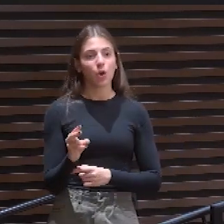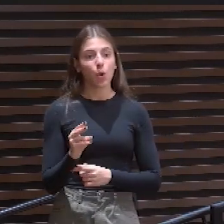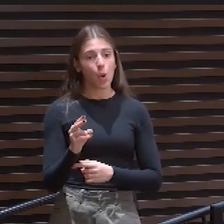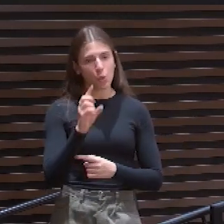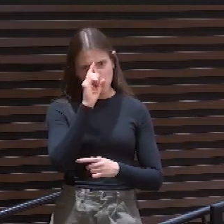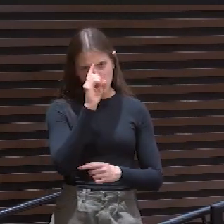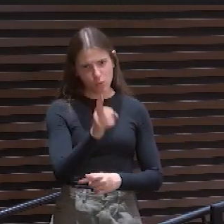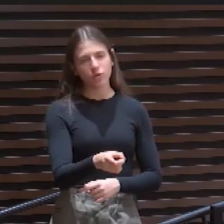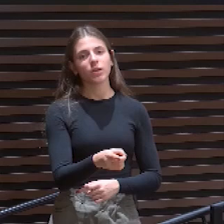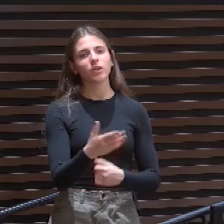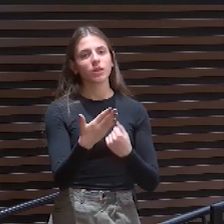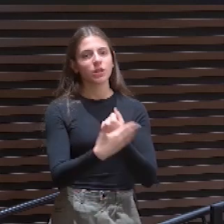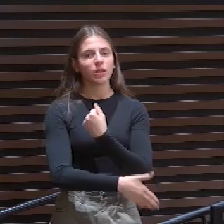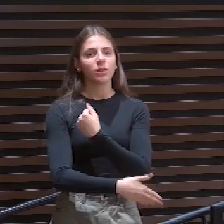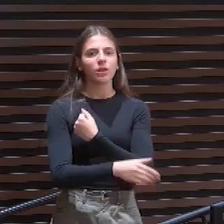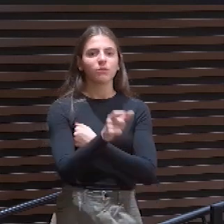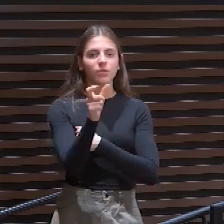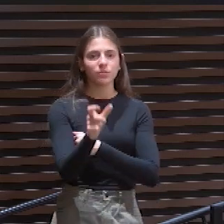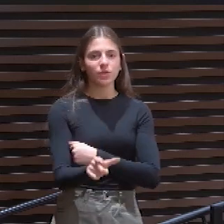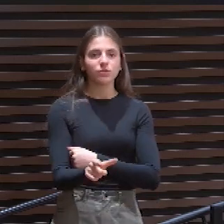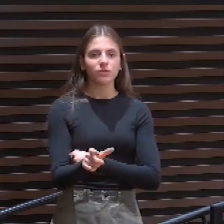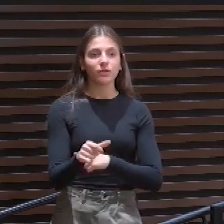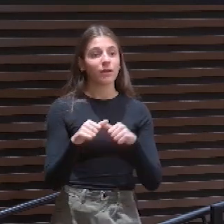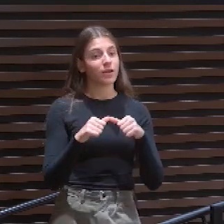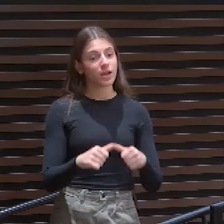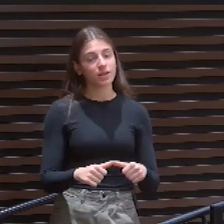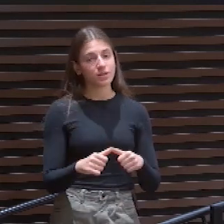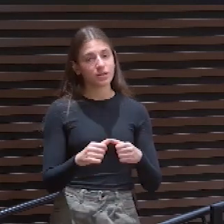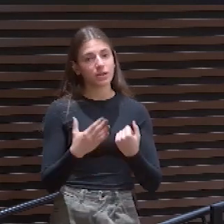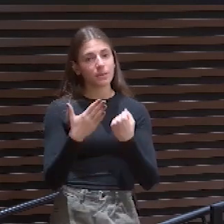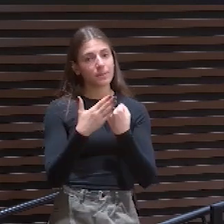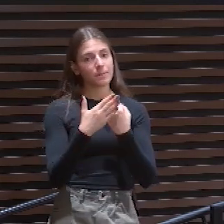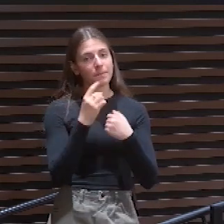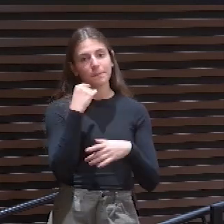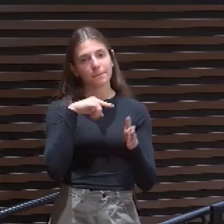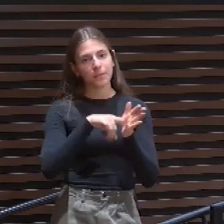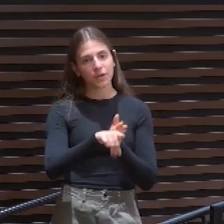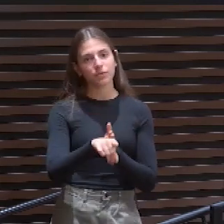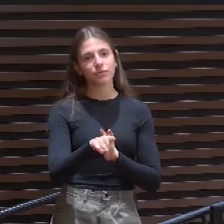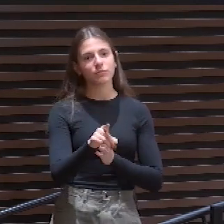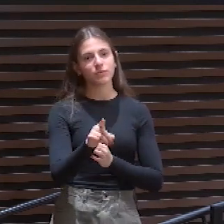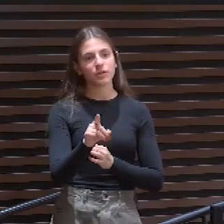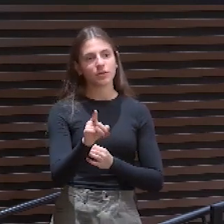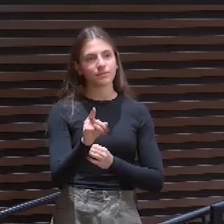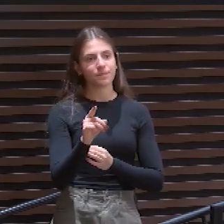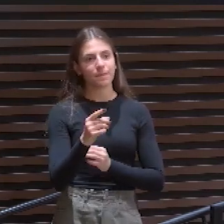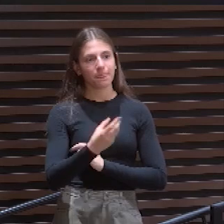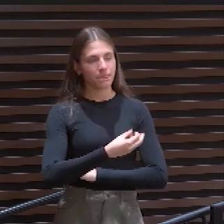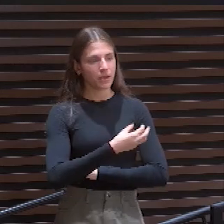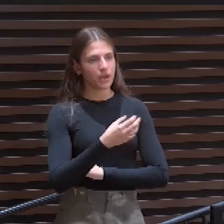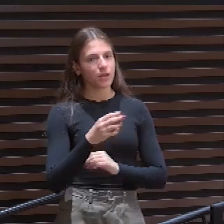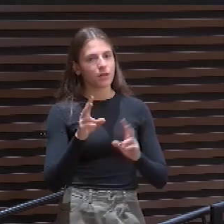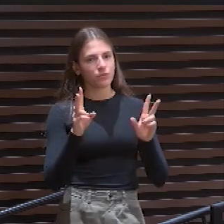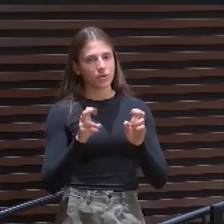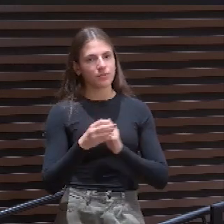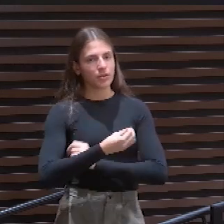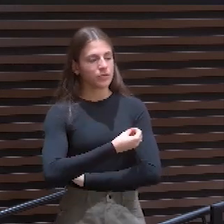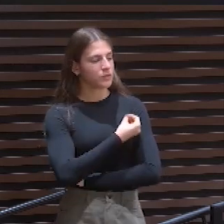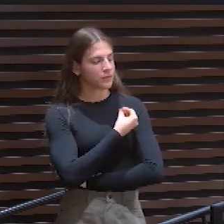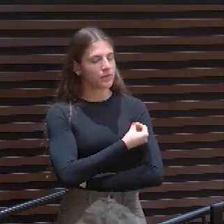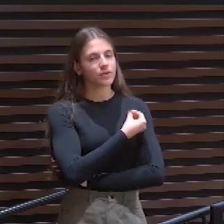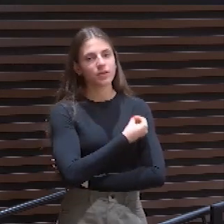alguém? Tal pergunta é existencialista. Quem sou eu?